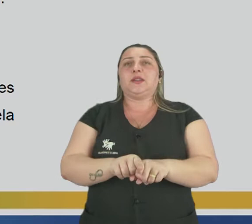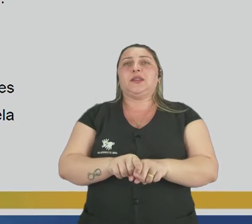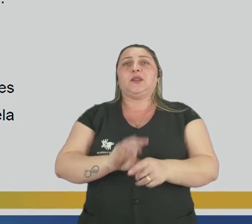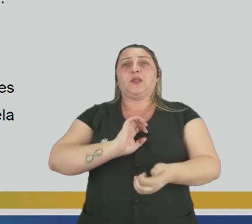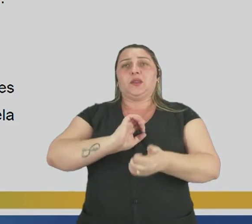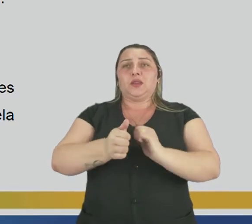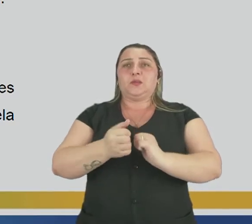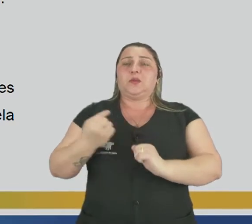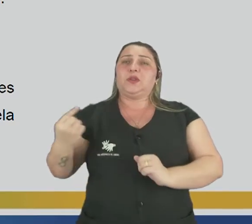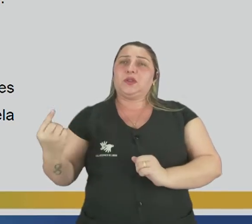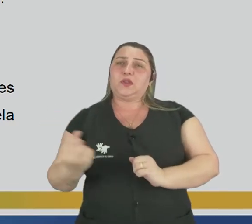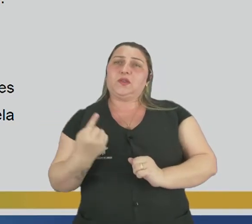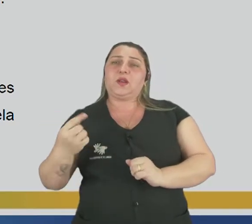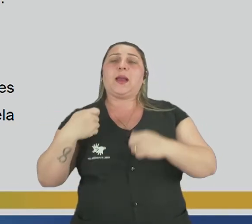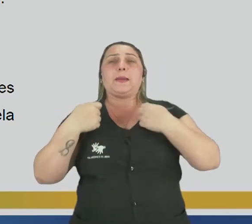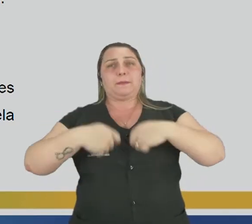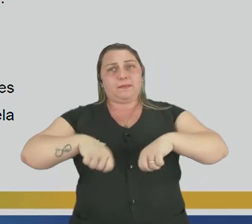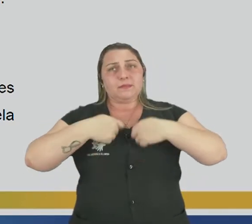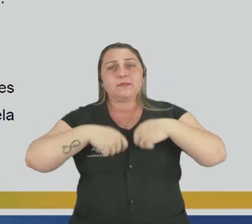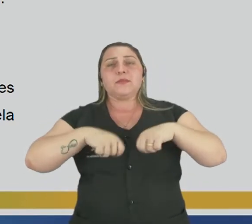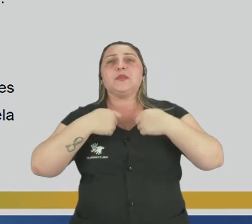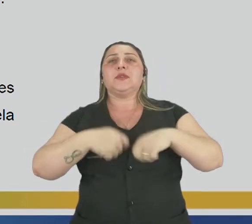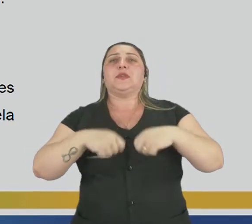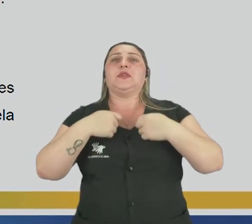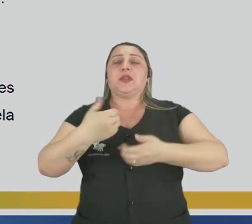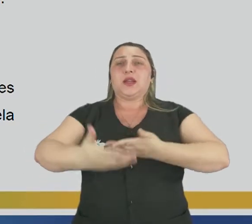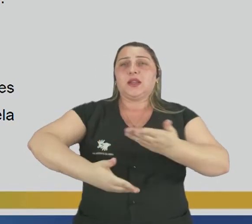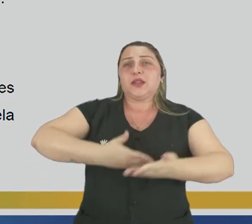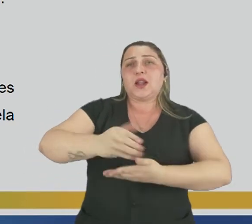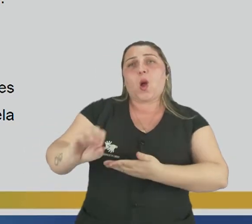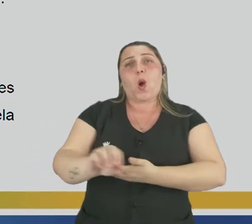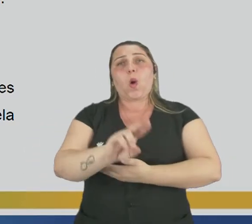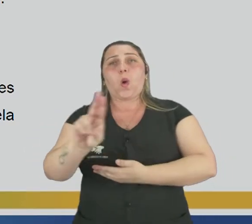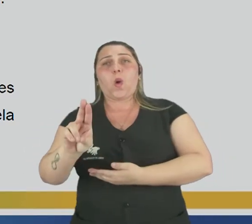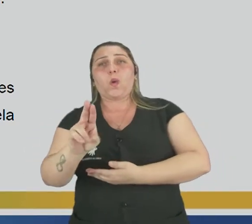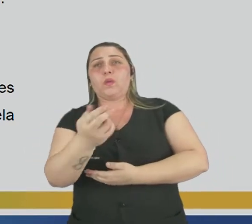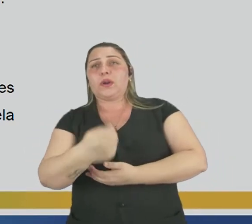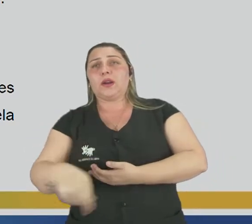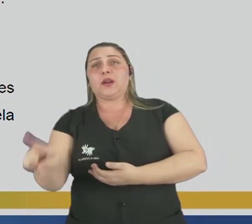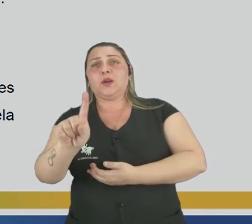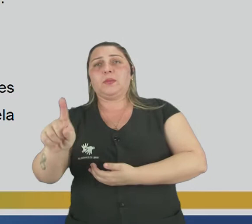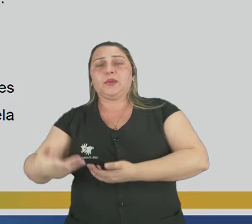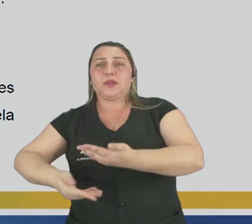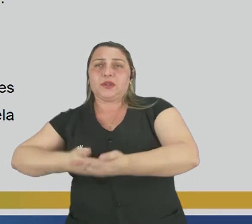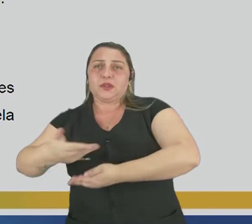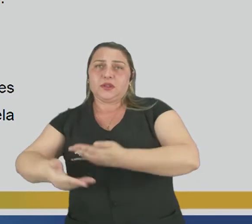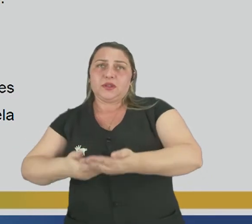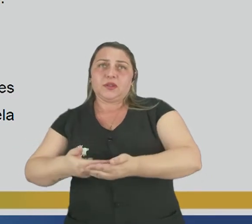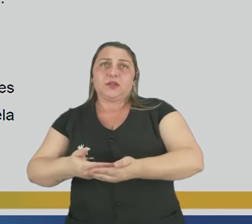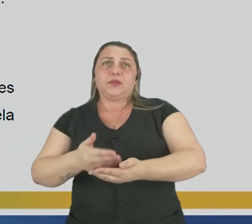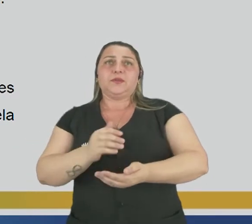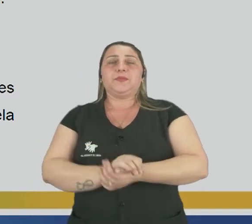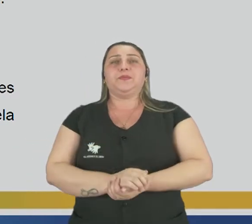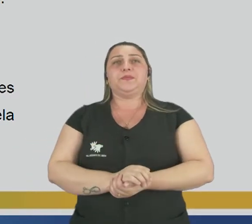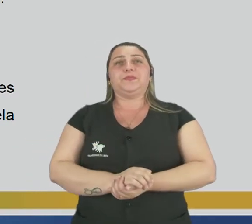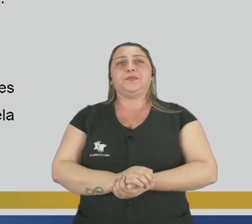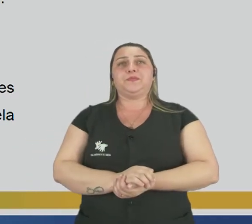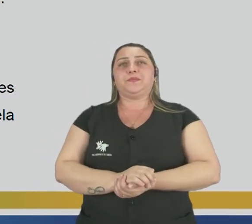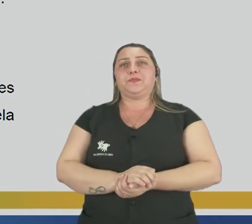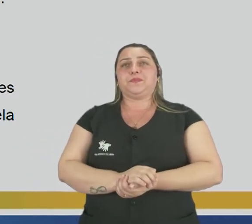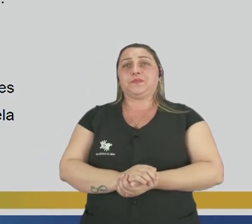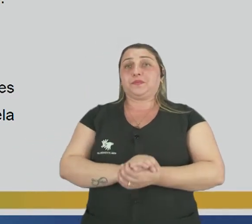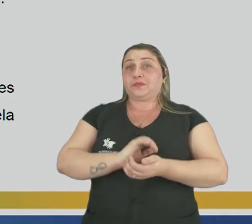que também exigem a interação com o oponente ou não exigem. E a gente vai falar um pouquinho sobre. Os